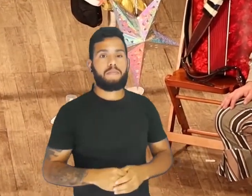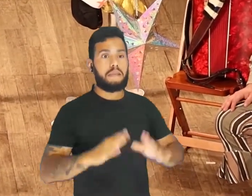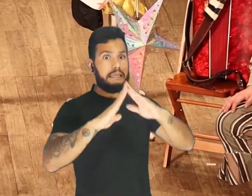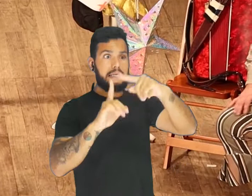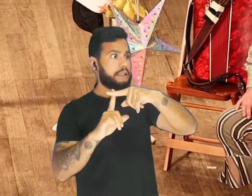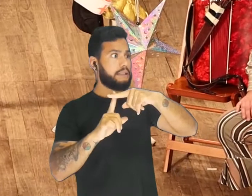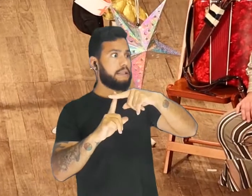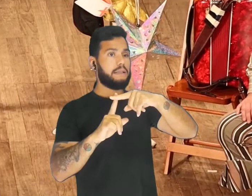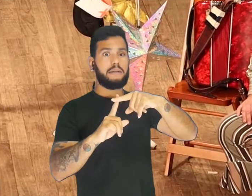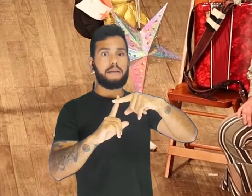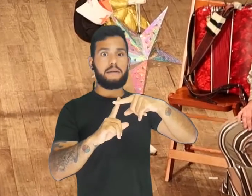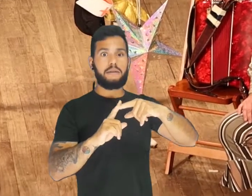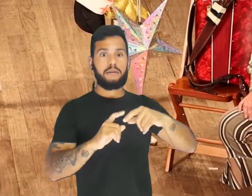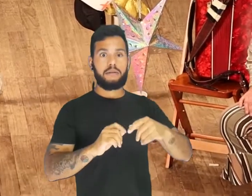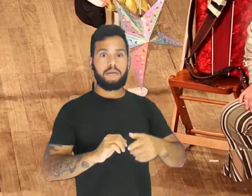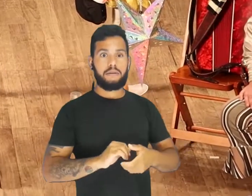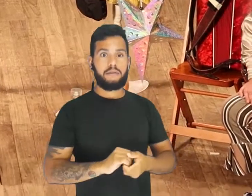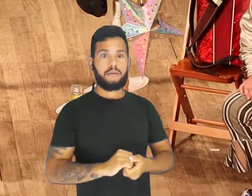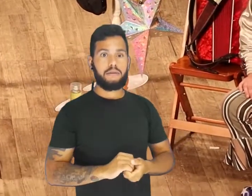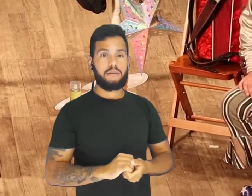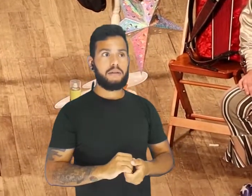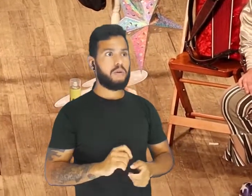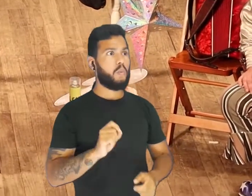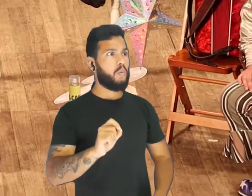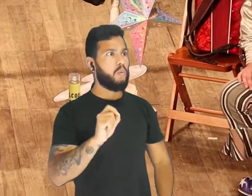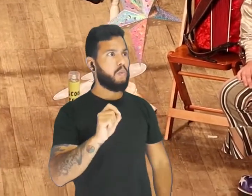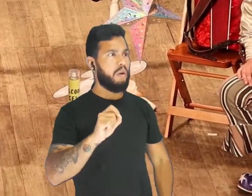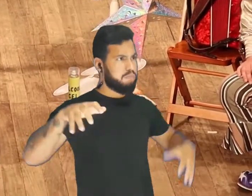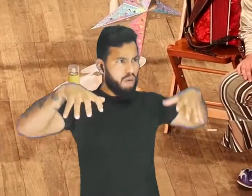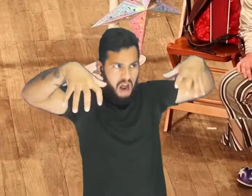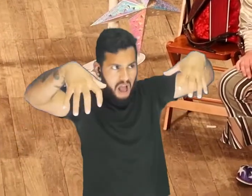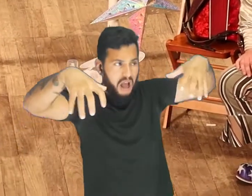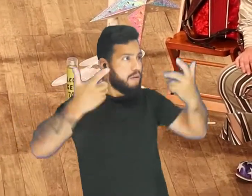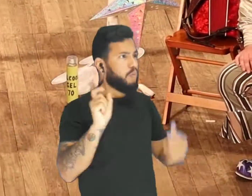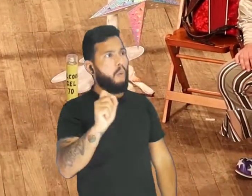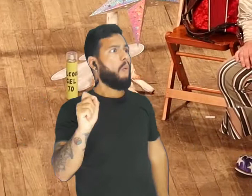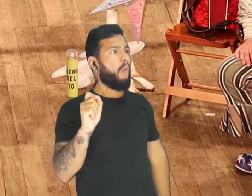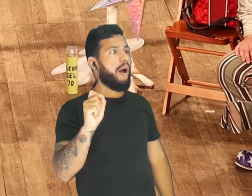passando graça, ó. Som. Não pode ter som. A missa, igreja.